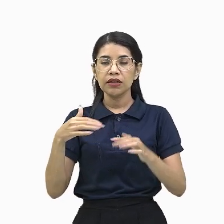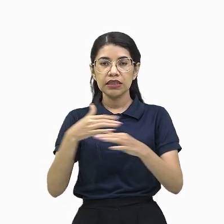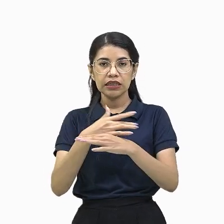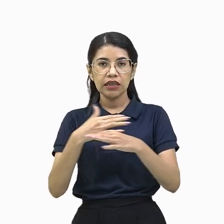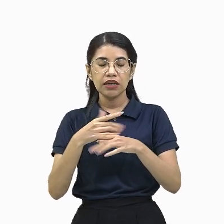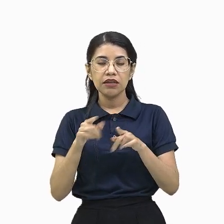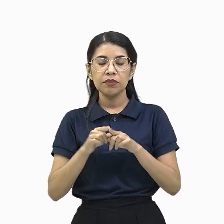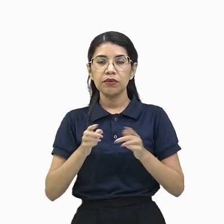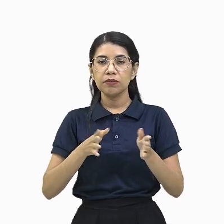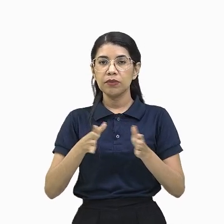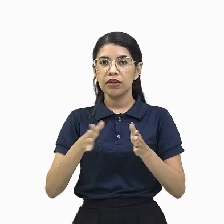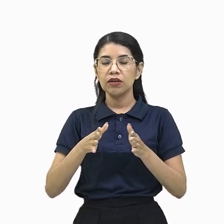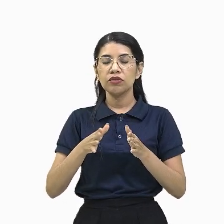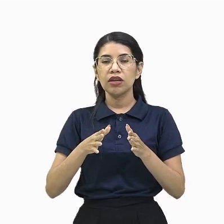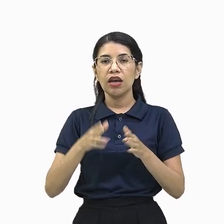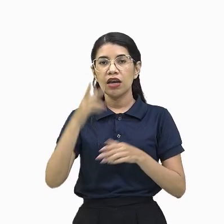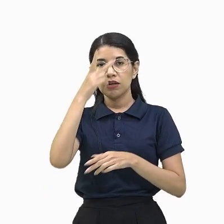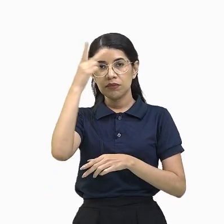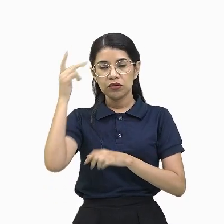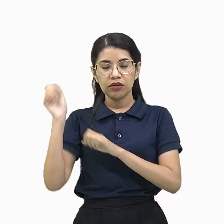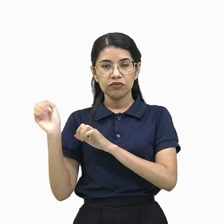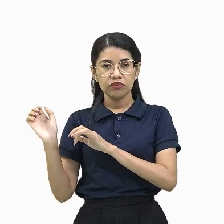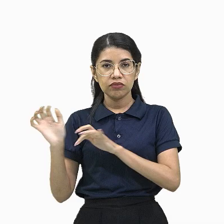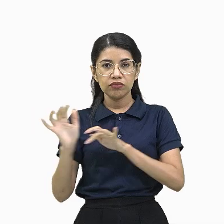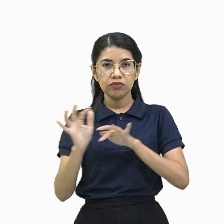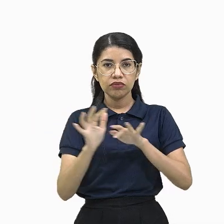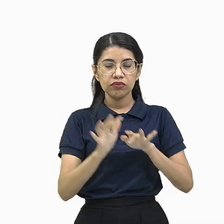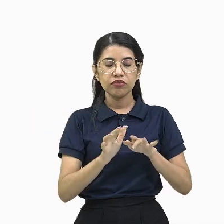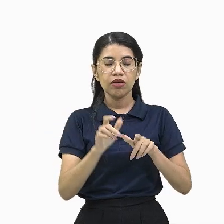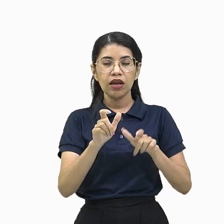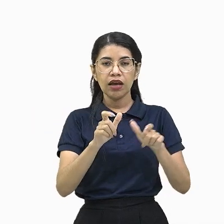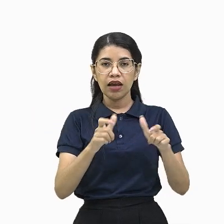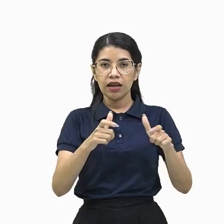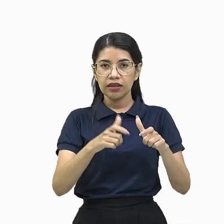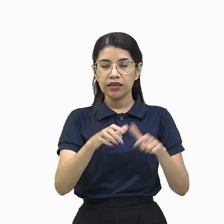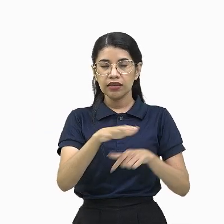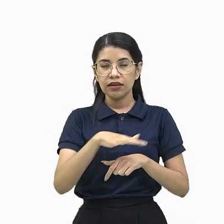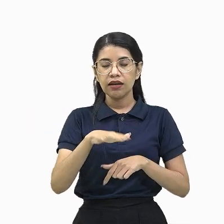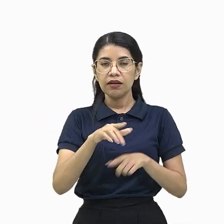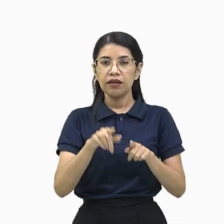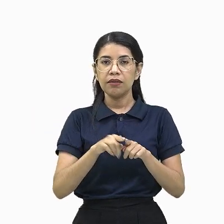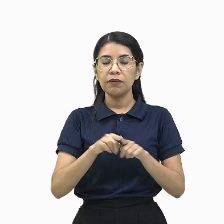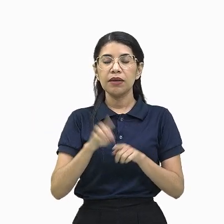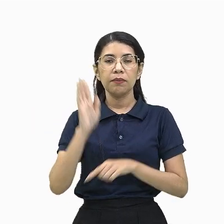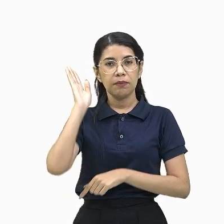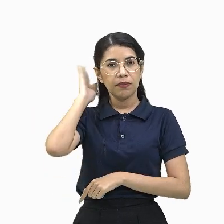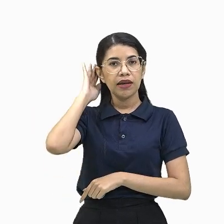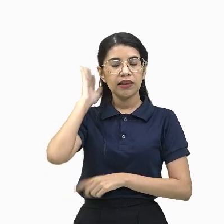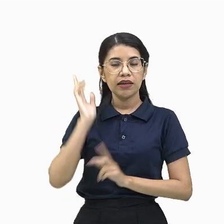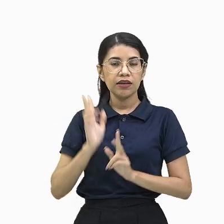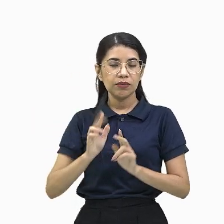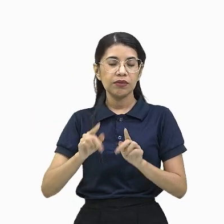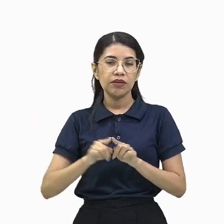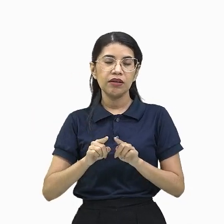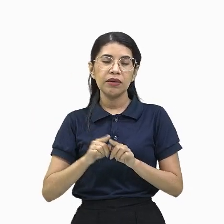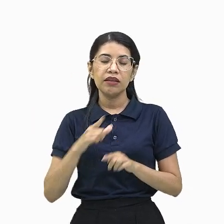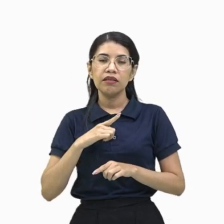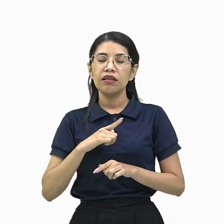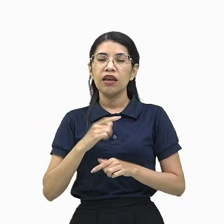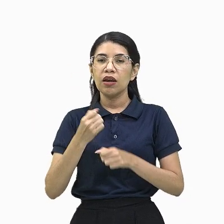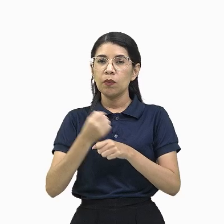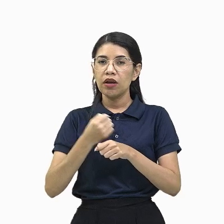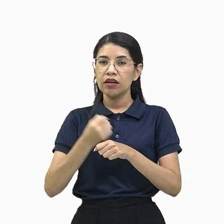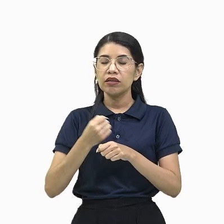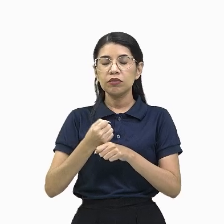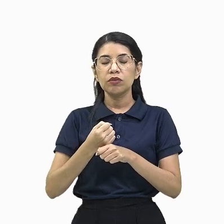um período de intensa urbanização e enriquecimento das cidades de Belém e Manaus, que receberam obras luxuosas como